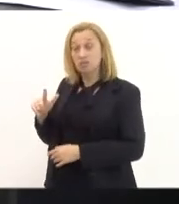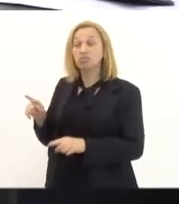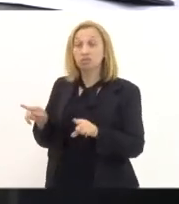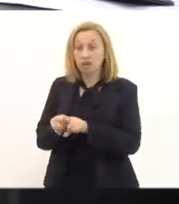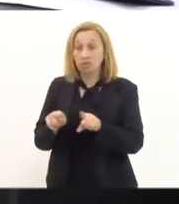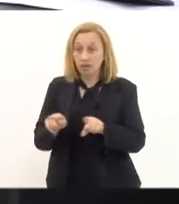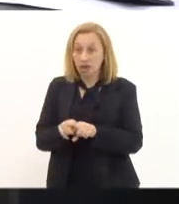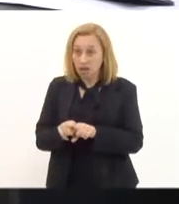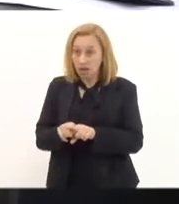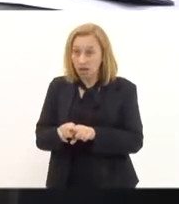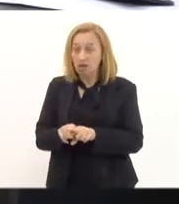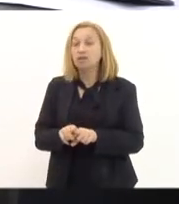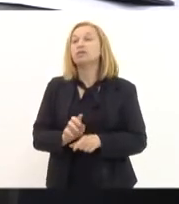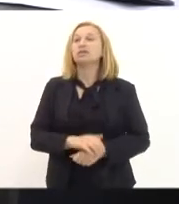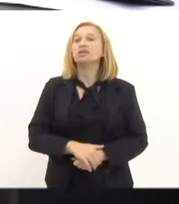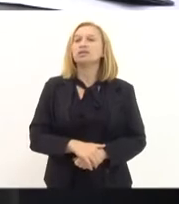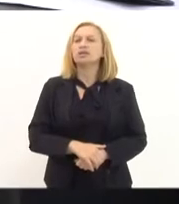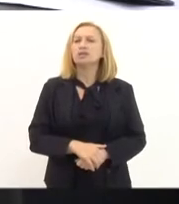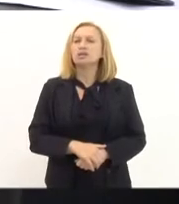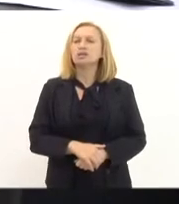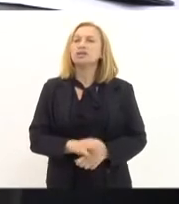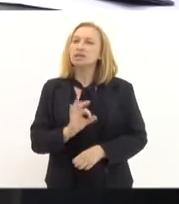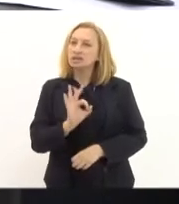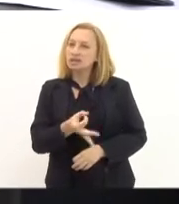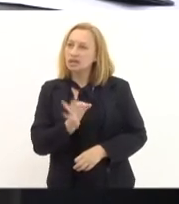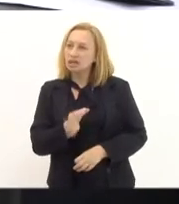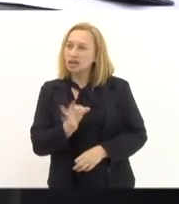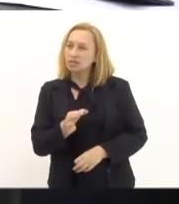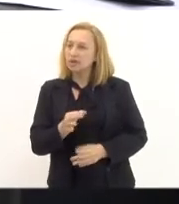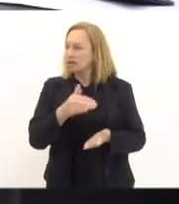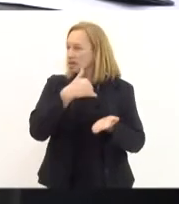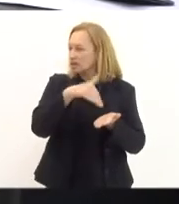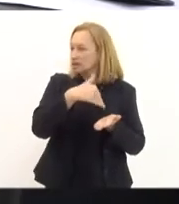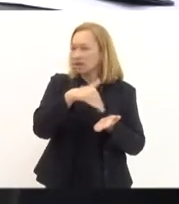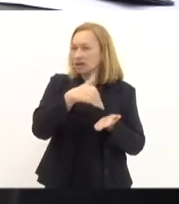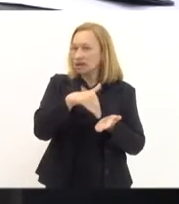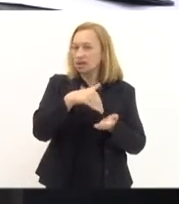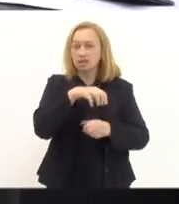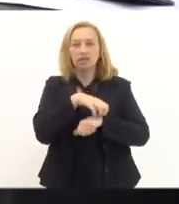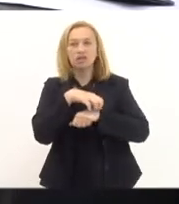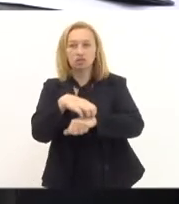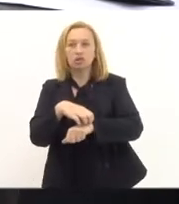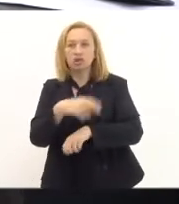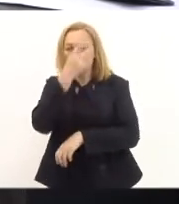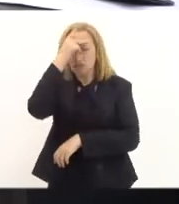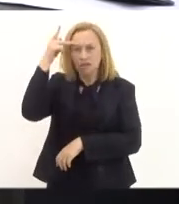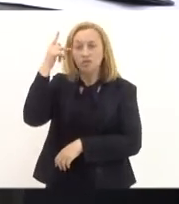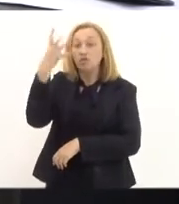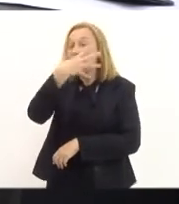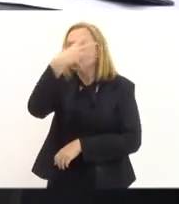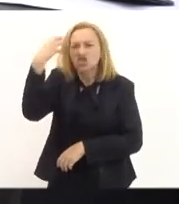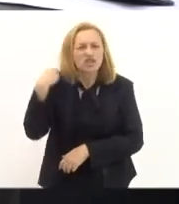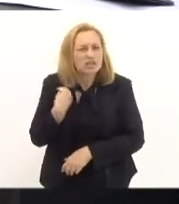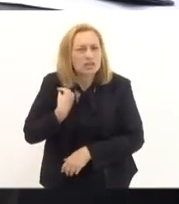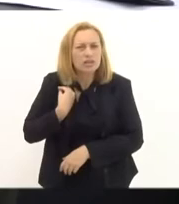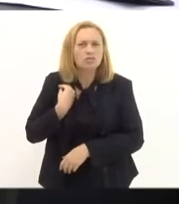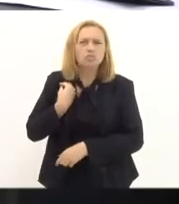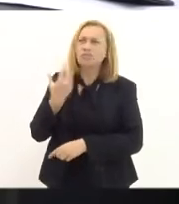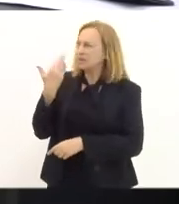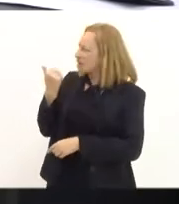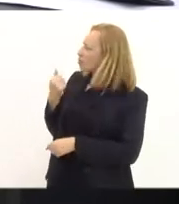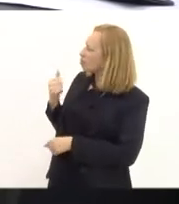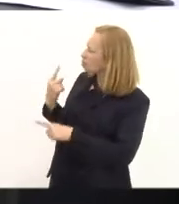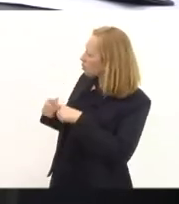que saco Casa Civil EA vida o secretário escolar que as pessoas vão esquecendo sabe porque